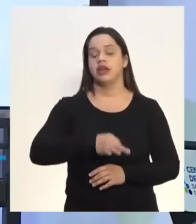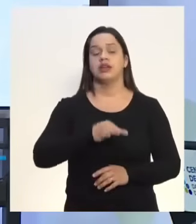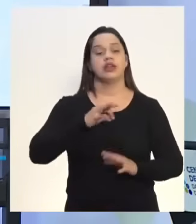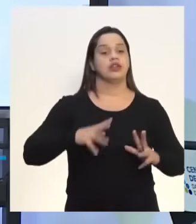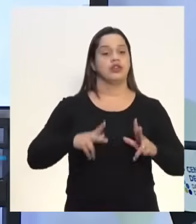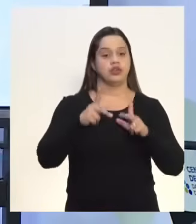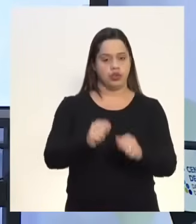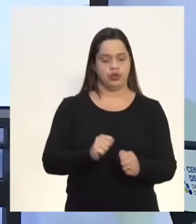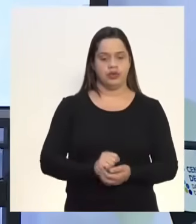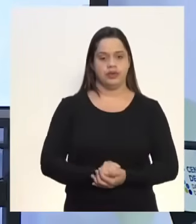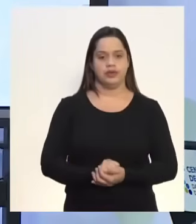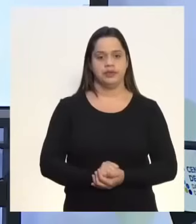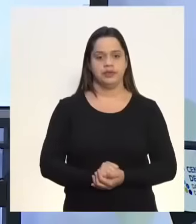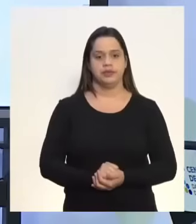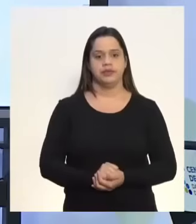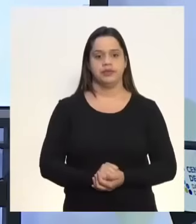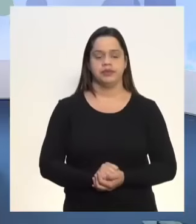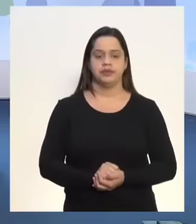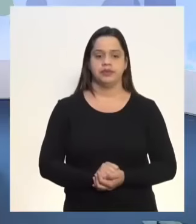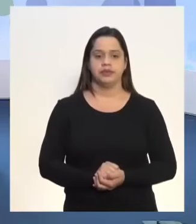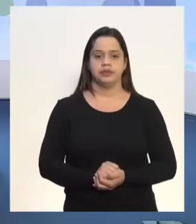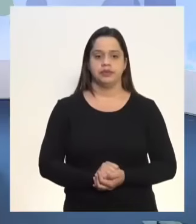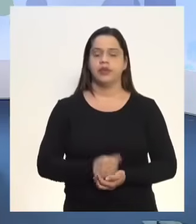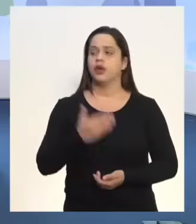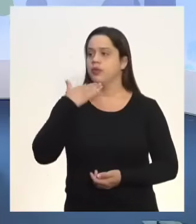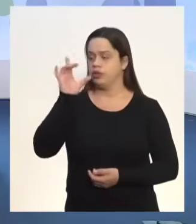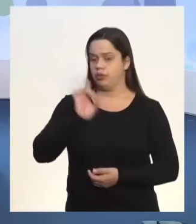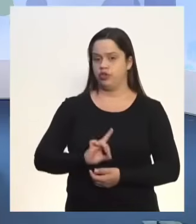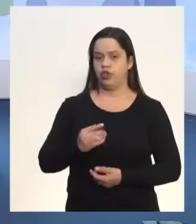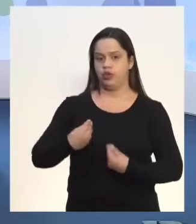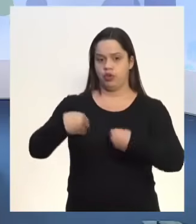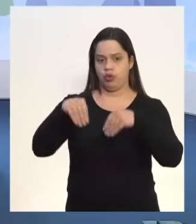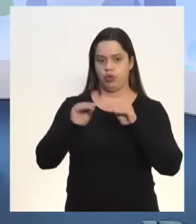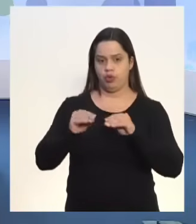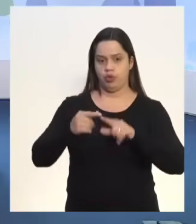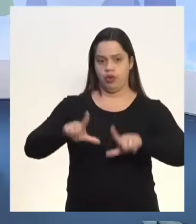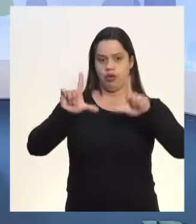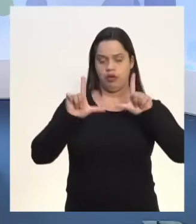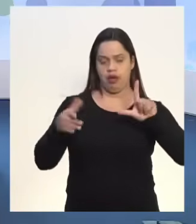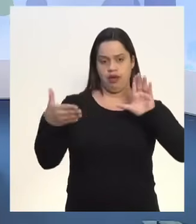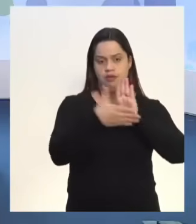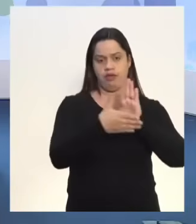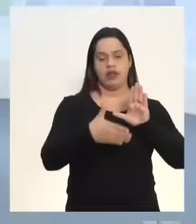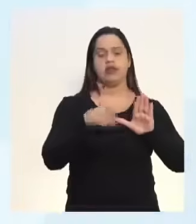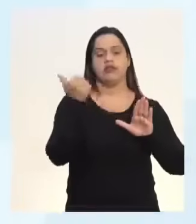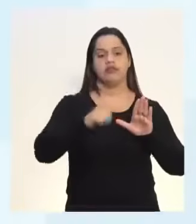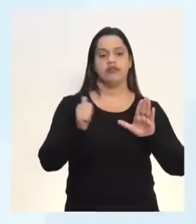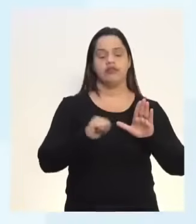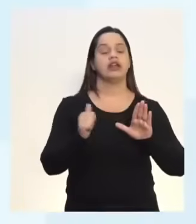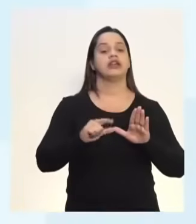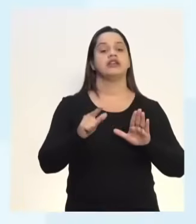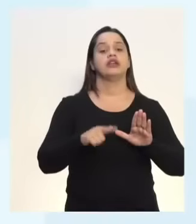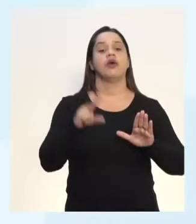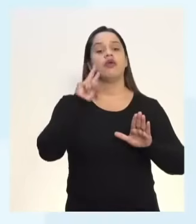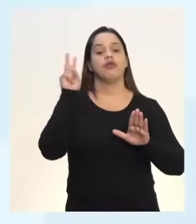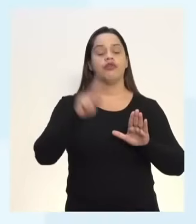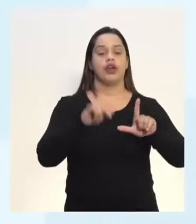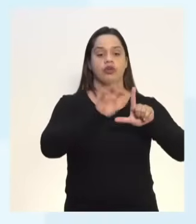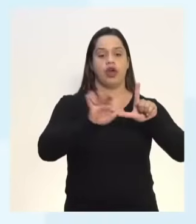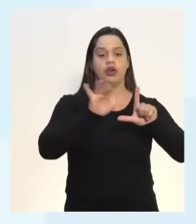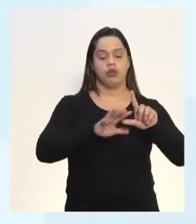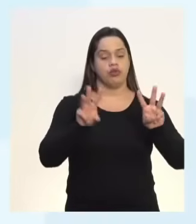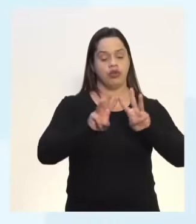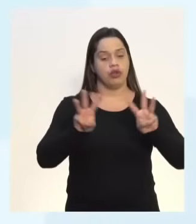Beleza? Vou pedir para o diretor colocar a avaliação aí na tela, e eu quero que vocês coloquem o seguinte: se vocês gostaram da aula, se